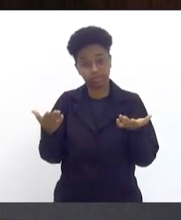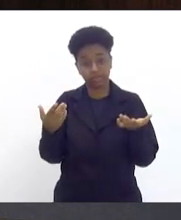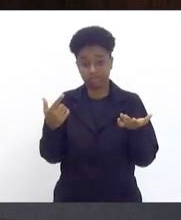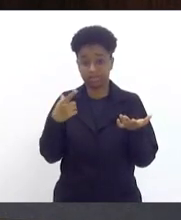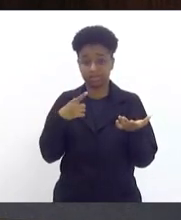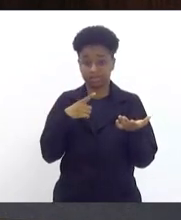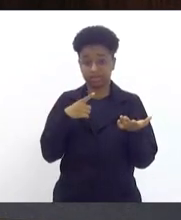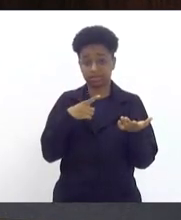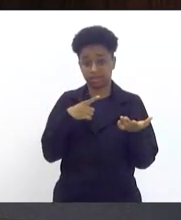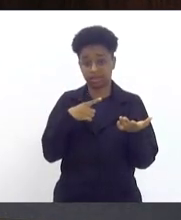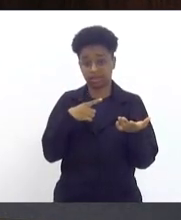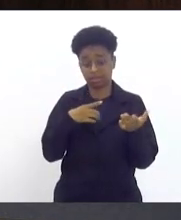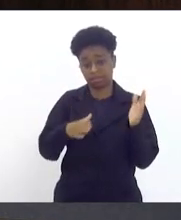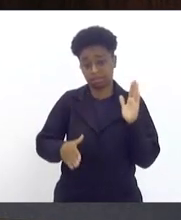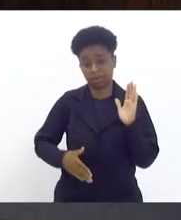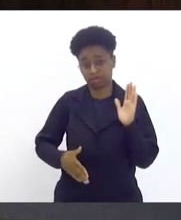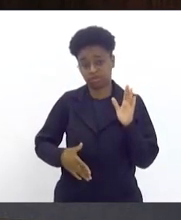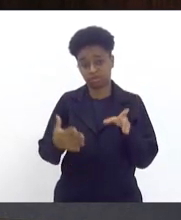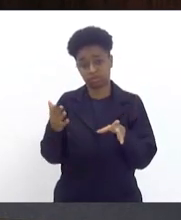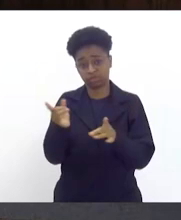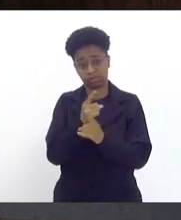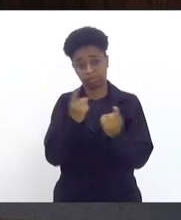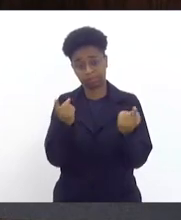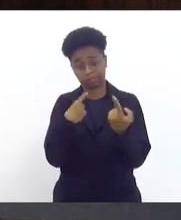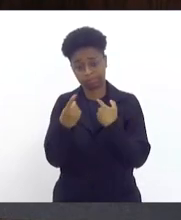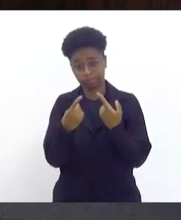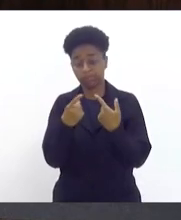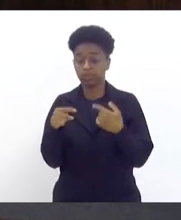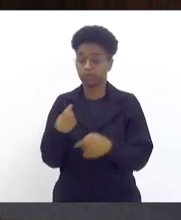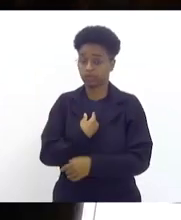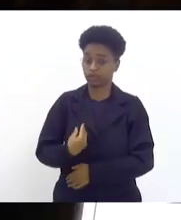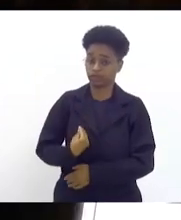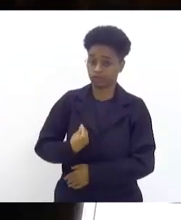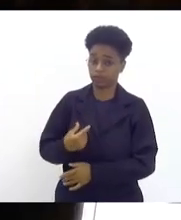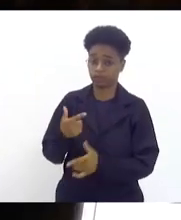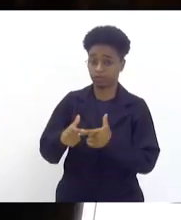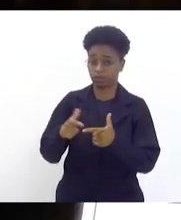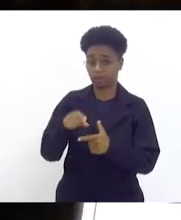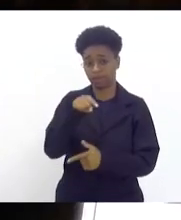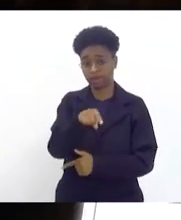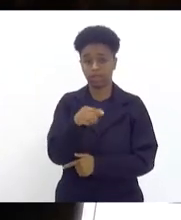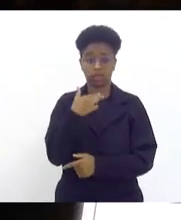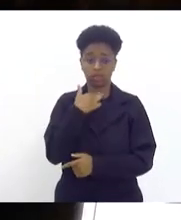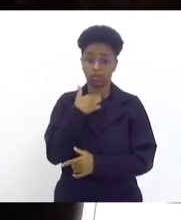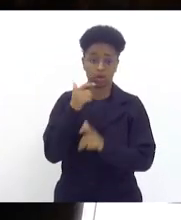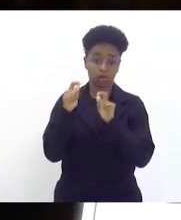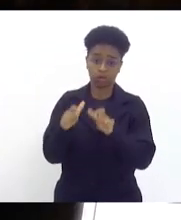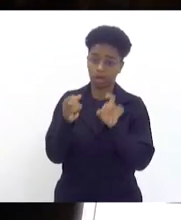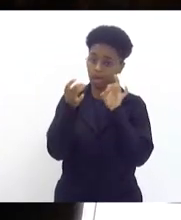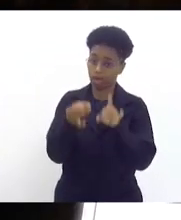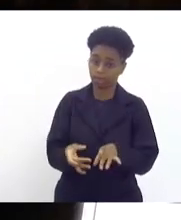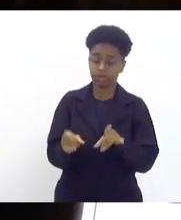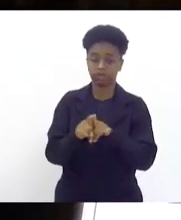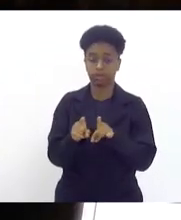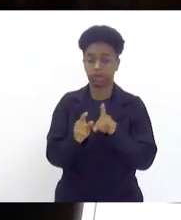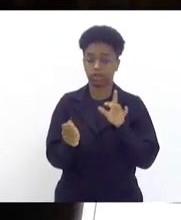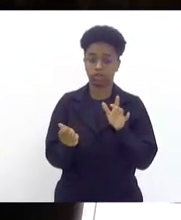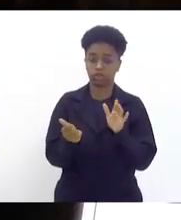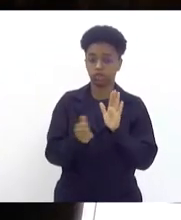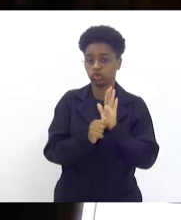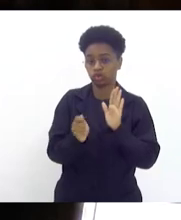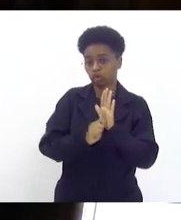honra mas a gente tá vivendo esse drama ali na Medalha Milagrosa não pode ser mais um espaço de abandono e de consumo de droga